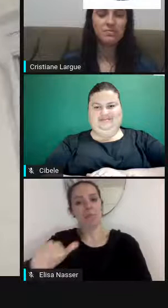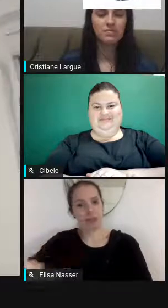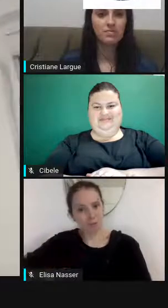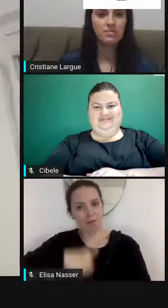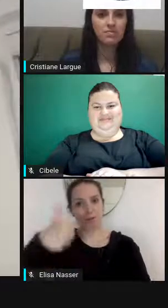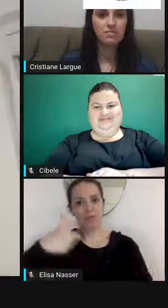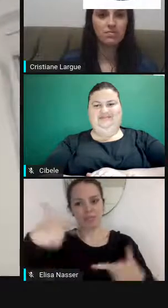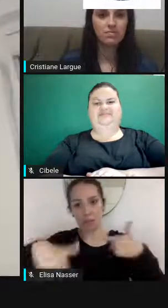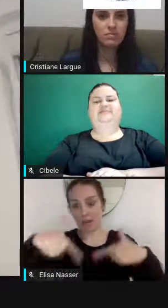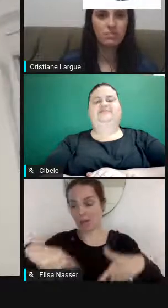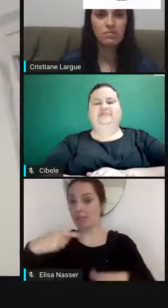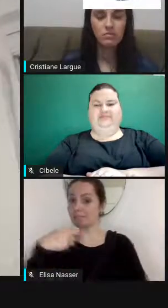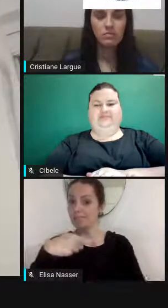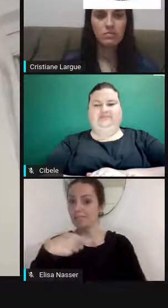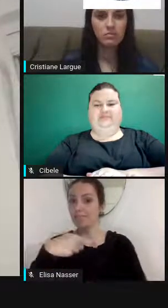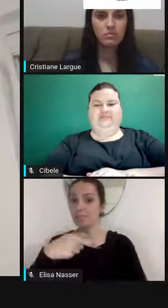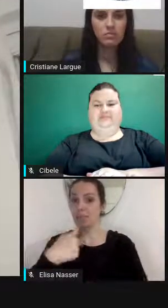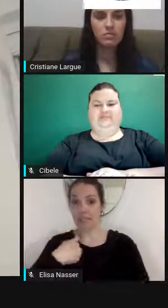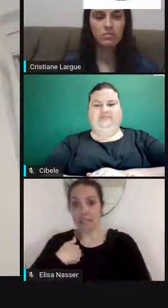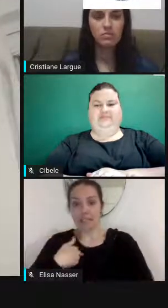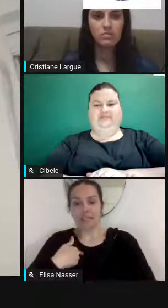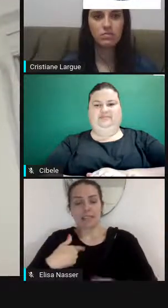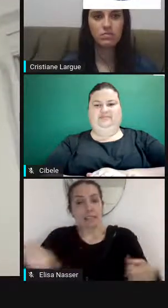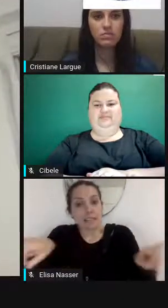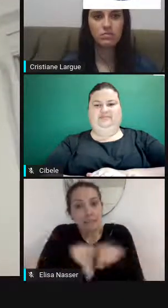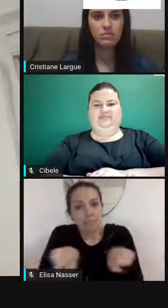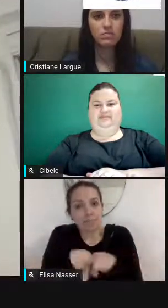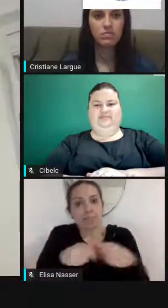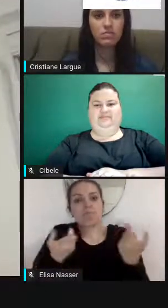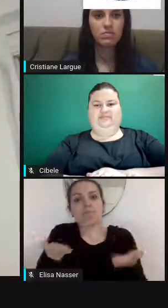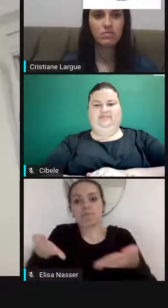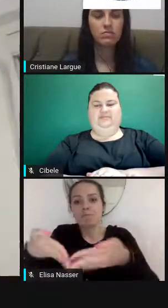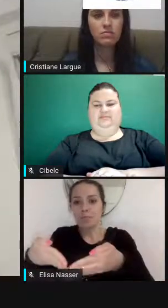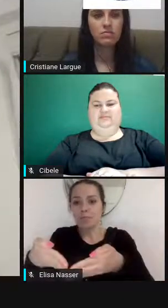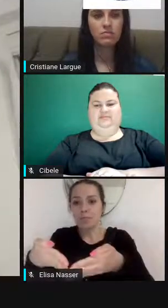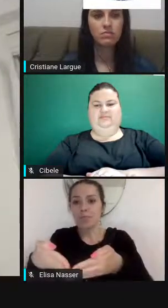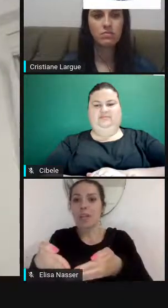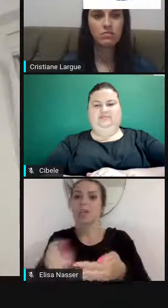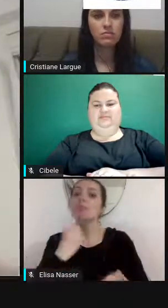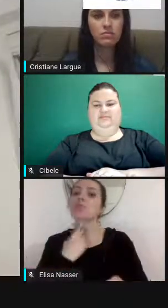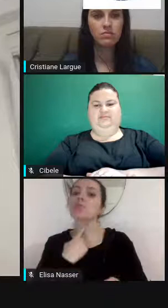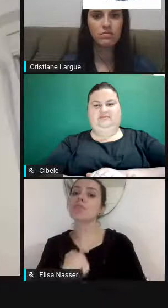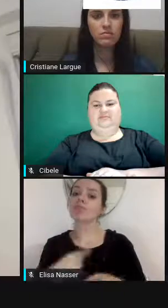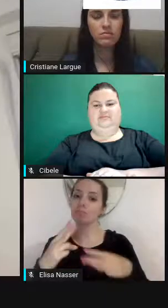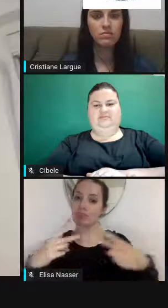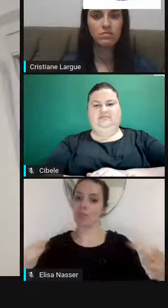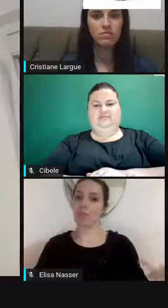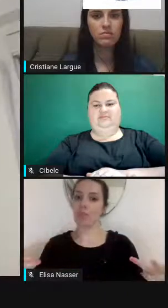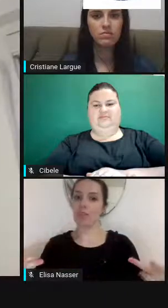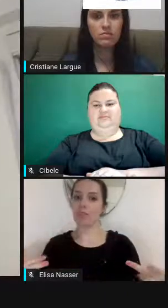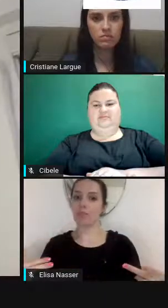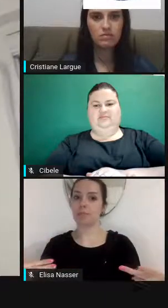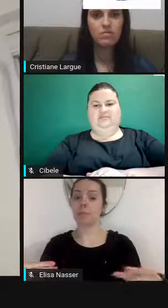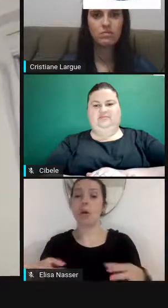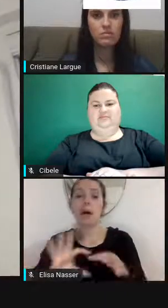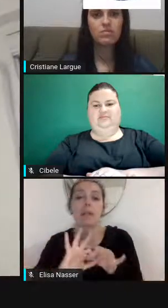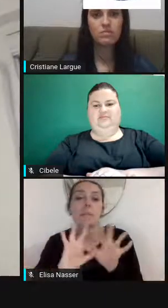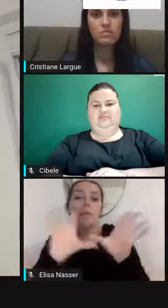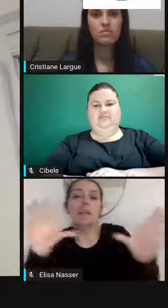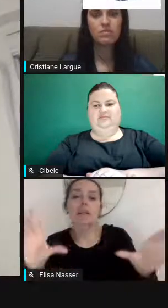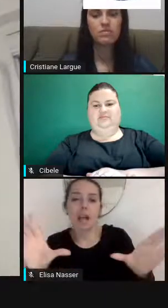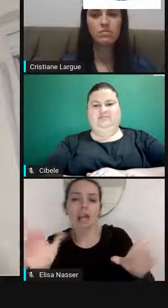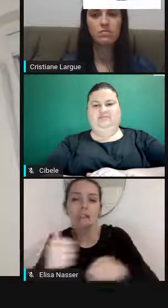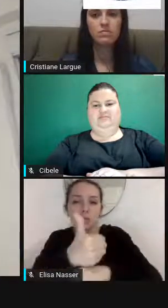focar também nas coisas que eu gosto sabe eu acho que só uma outra coisa massa para quem quer empreender que a liberdade que o empreendedorismo te dá